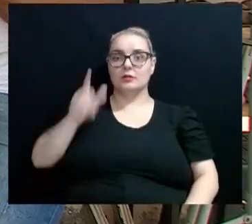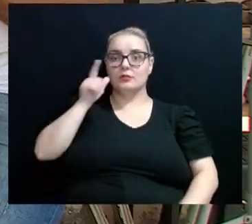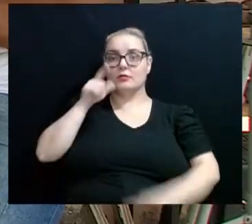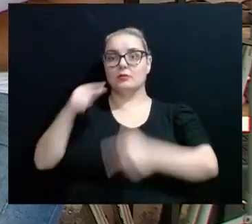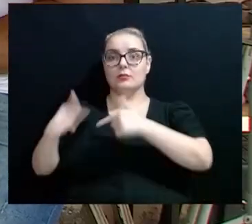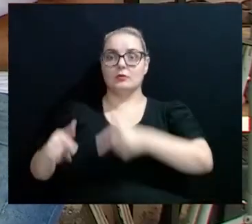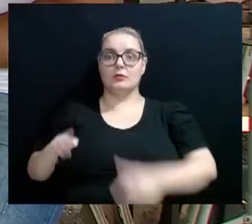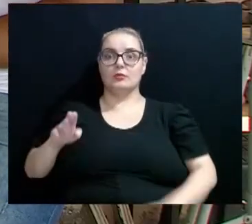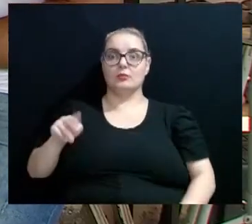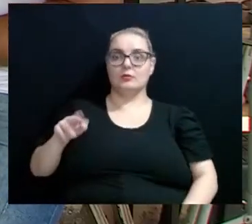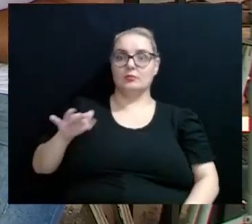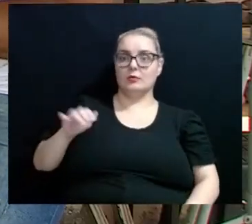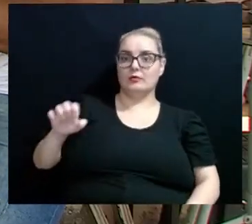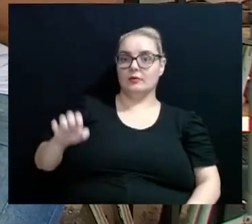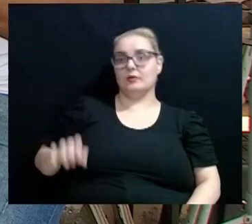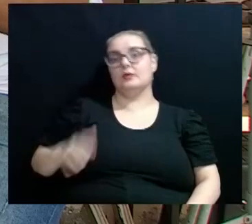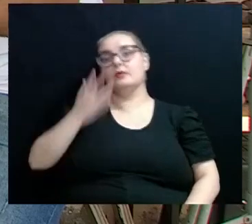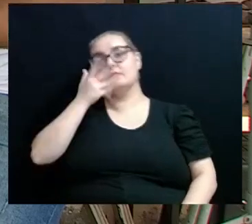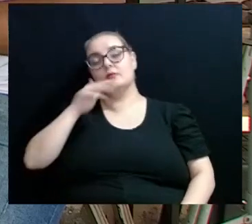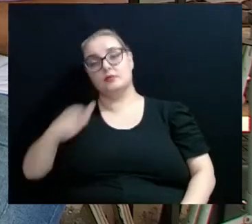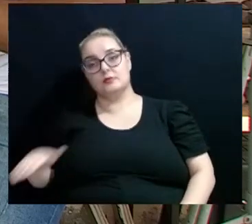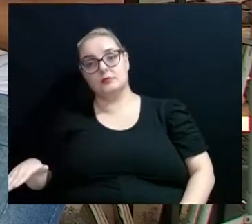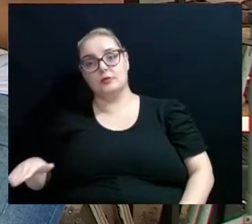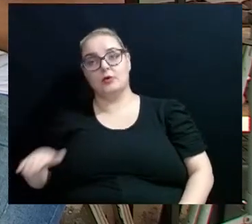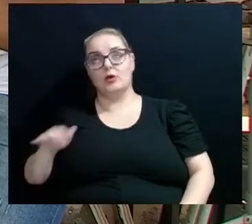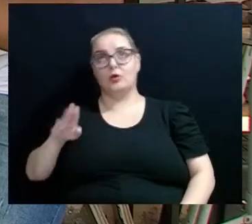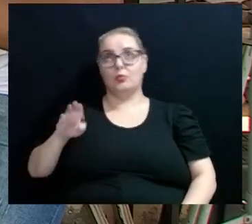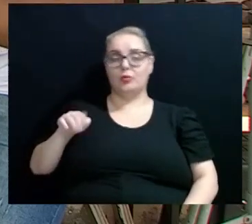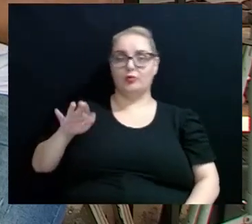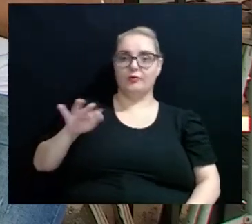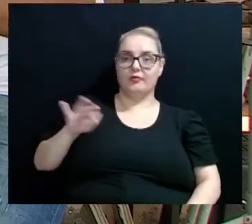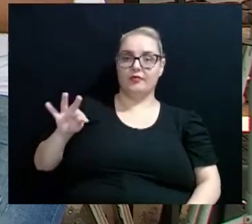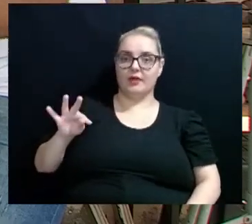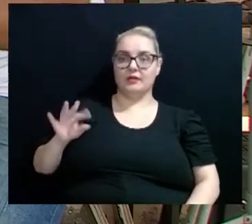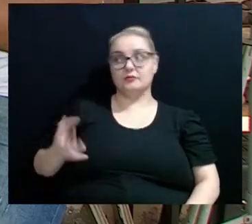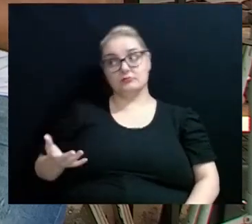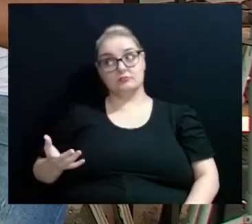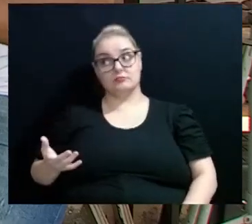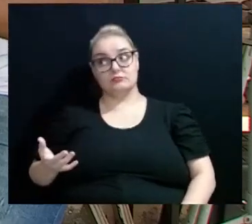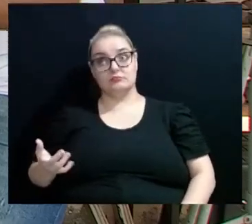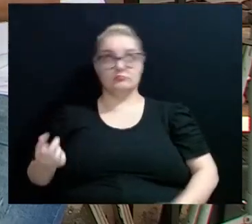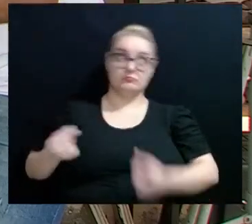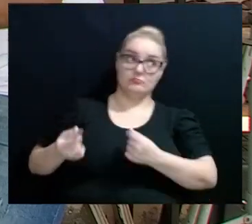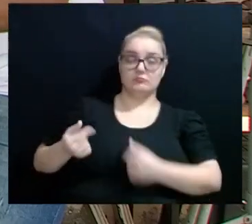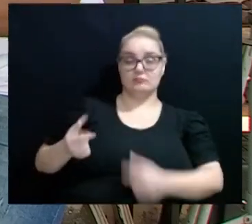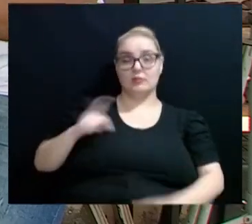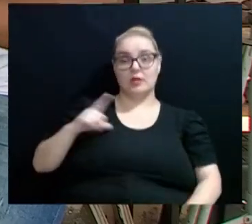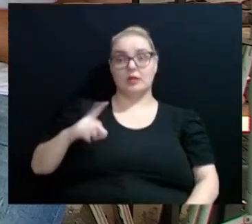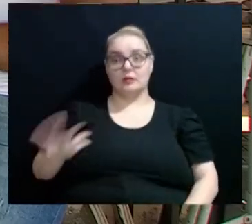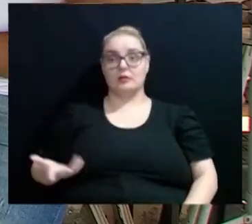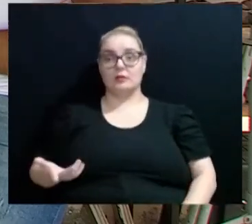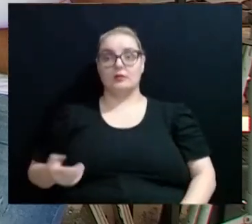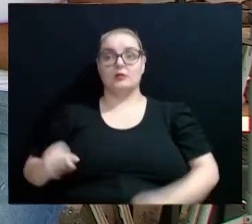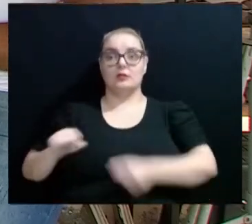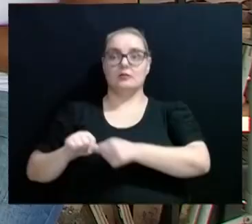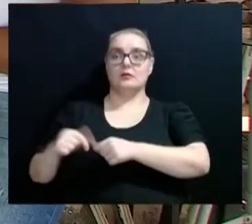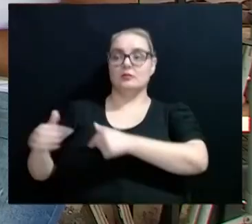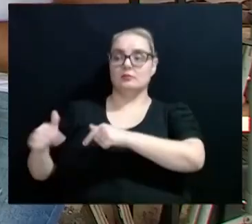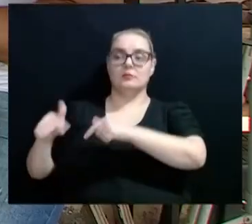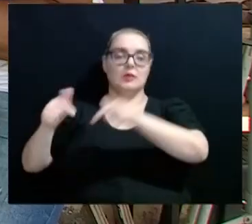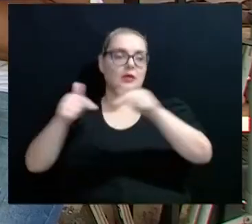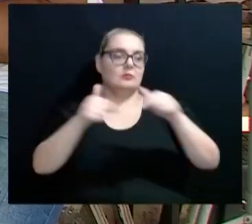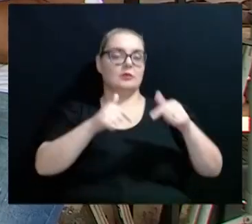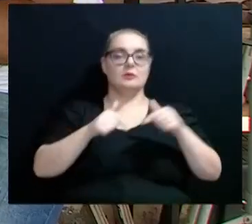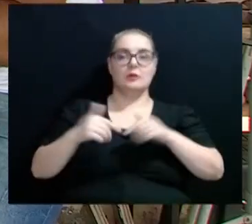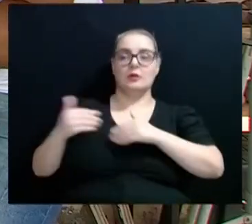saímos no carro de porta em porta, entregando e tentando pegar trabalho. Aí eu consegui pegar um trabalho de buffet infantil. Aí